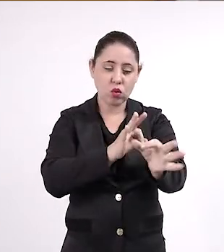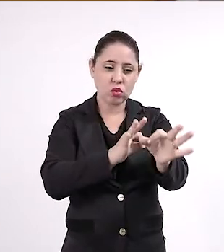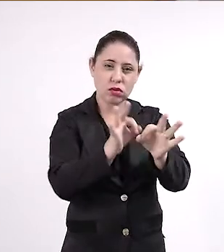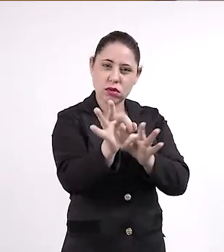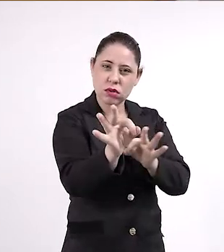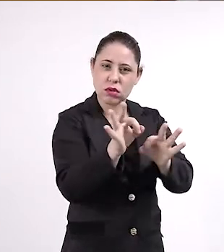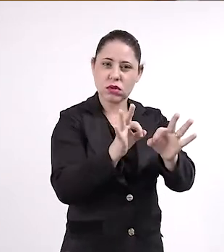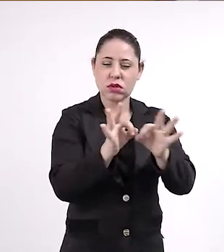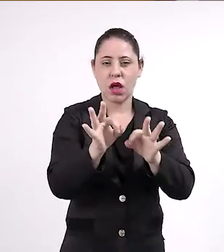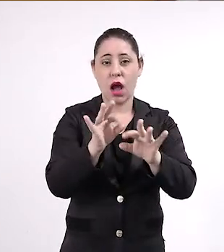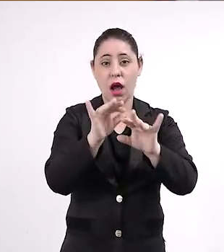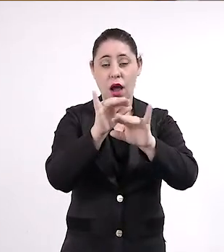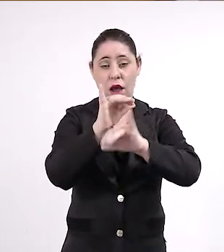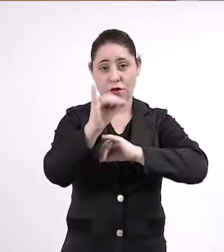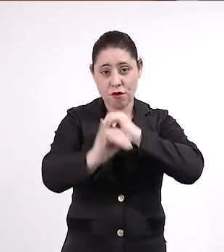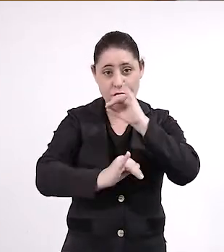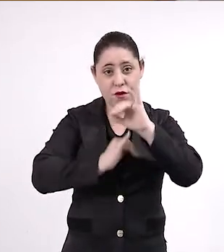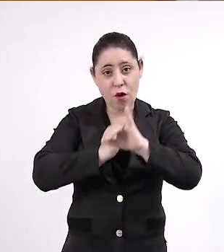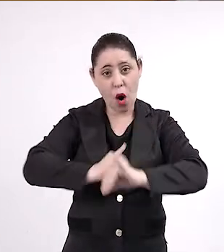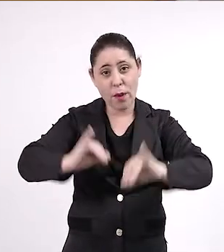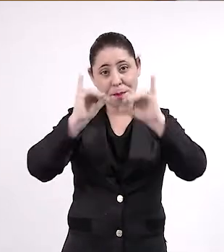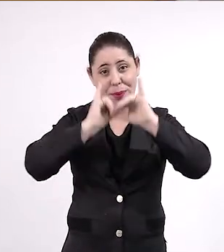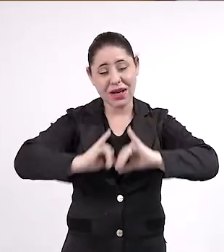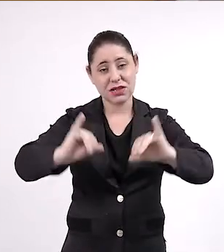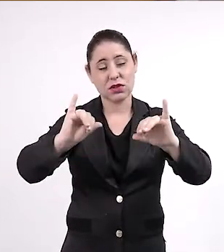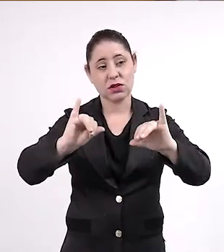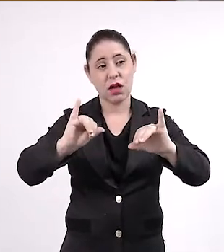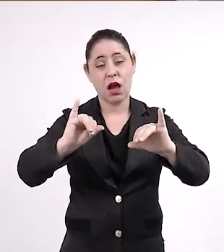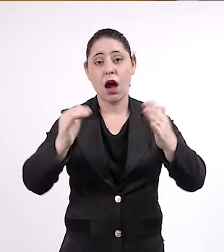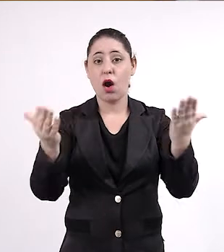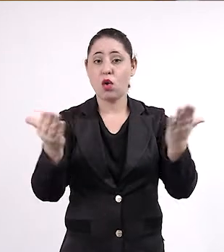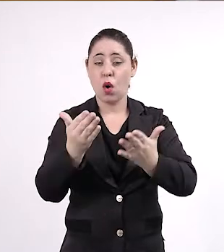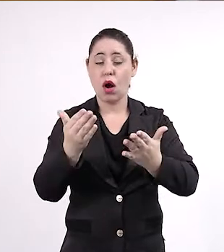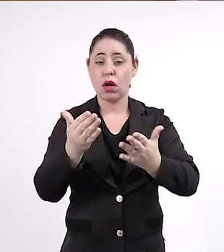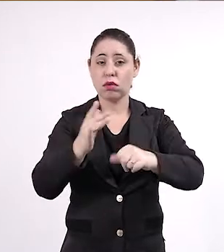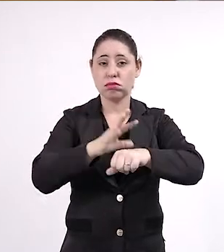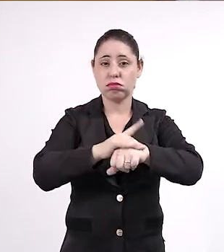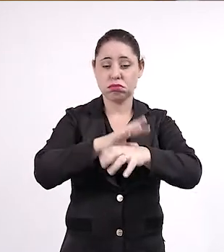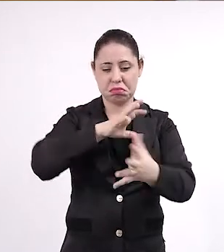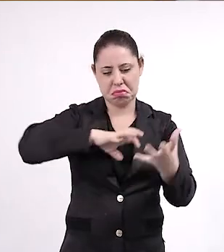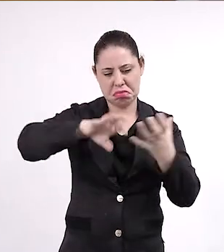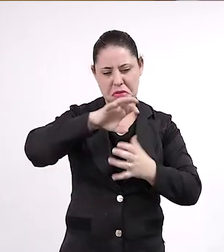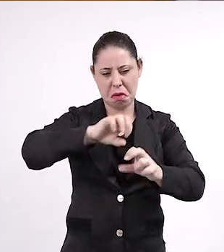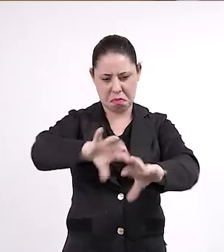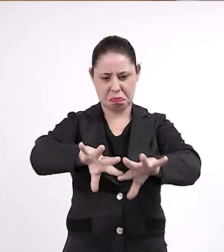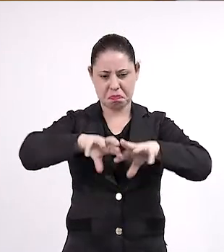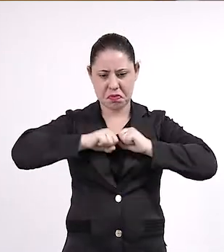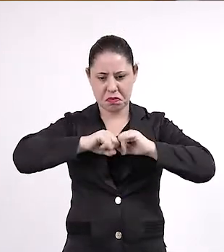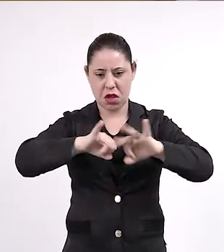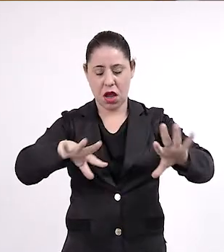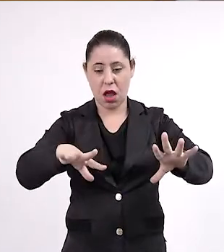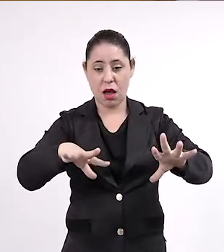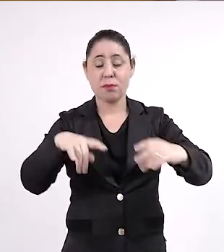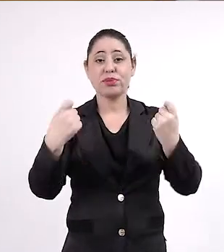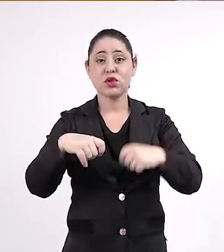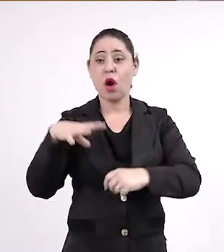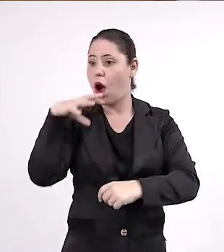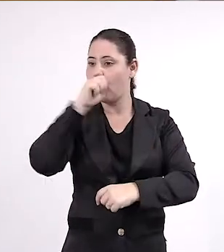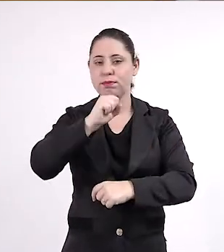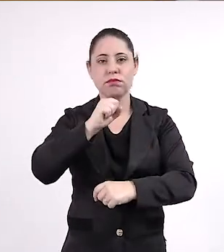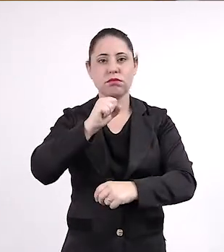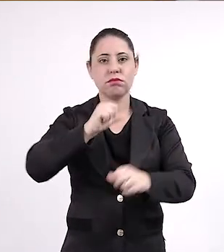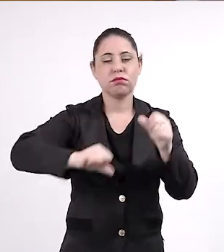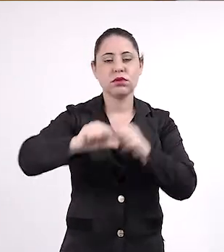aperfeiçoar a questão de informática. Com essa pandemia, nós acabamos sendo impulsionados a acelerar